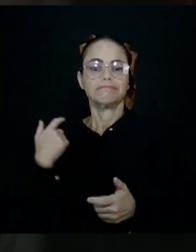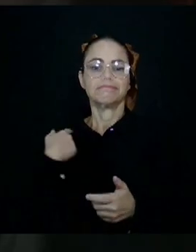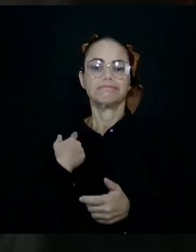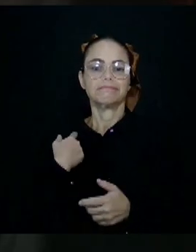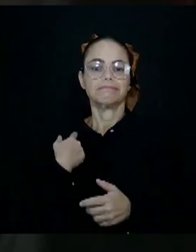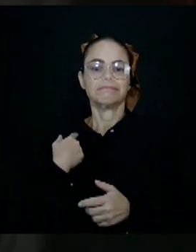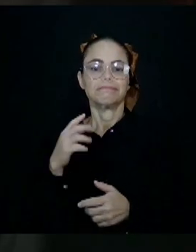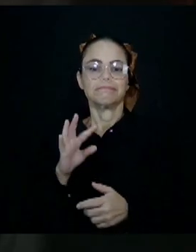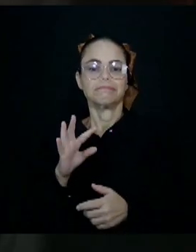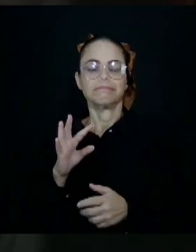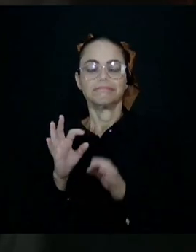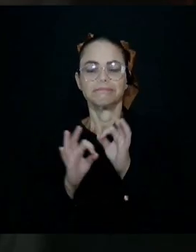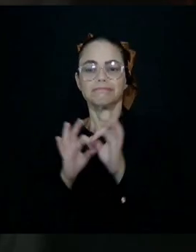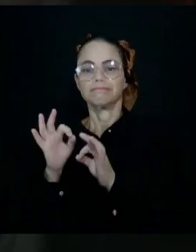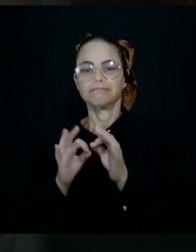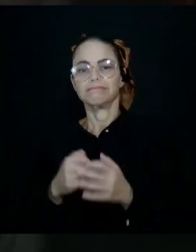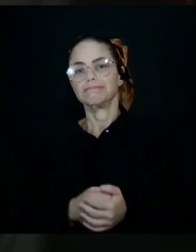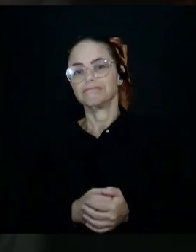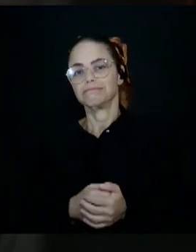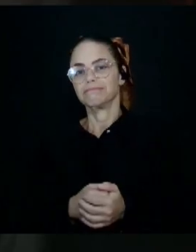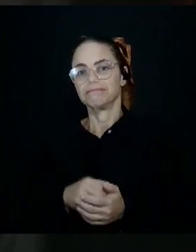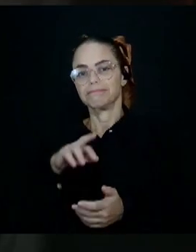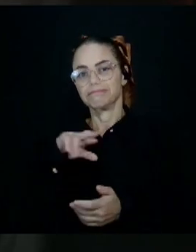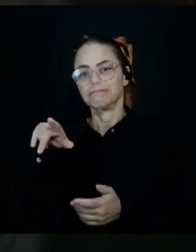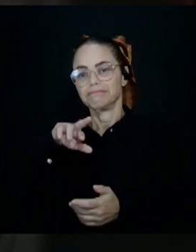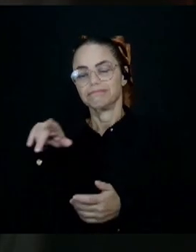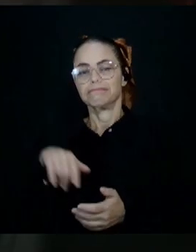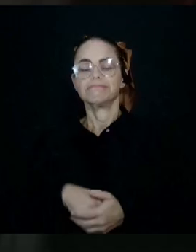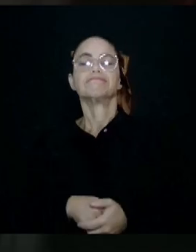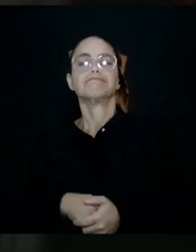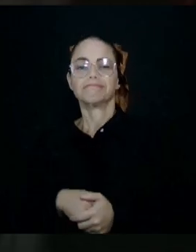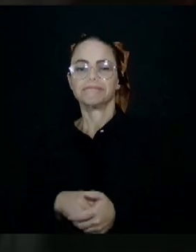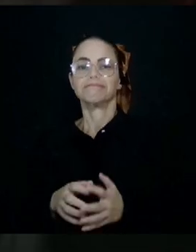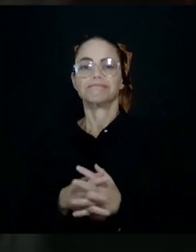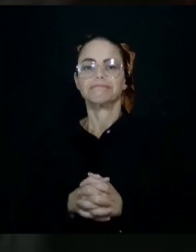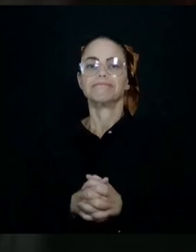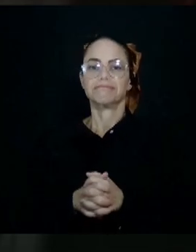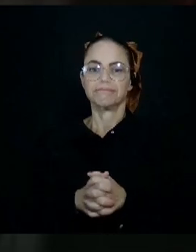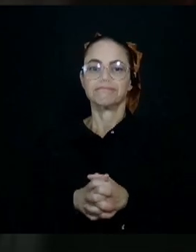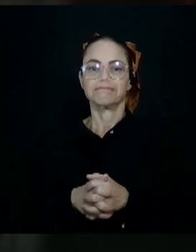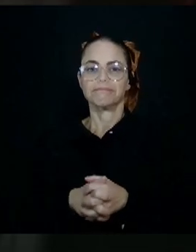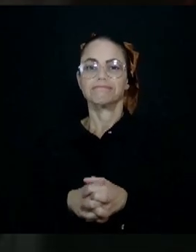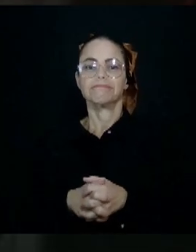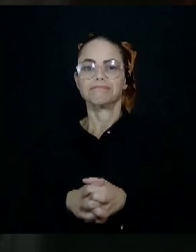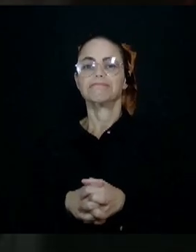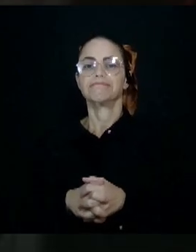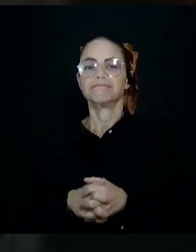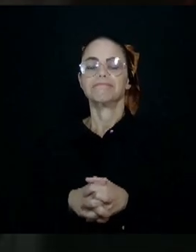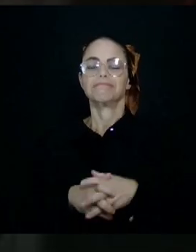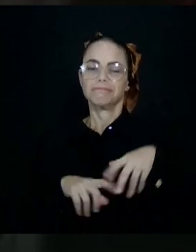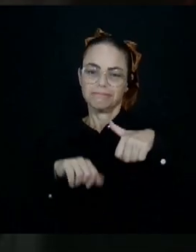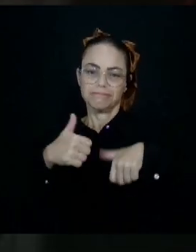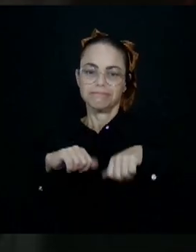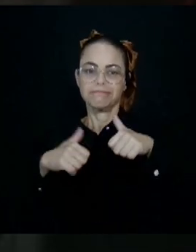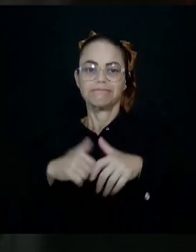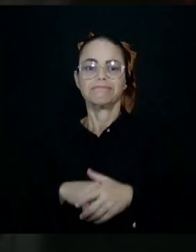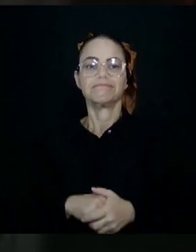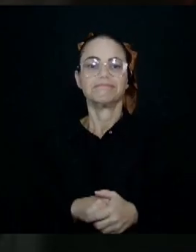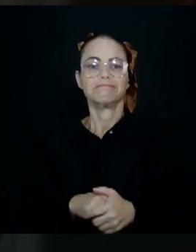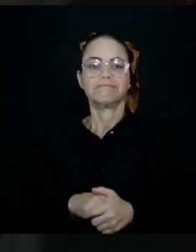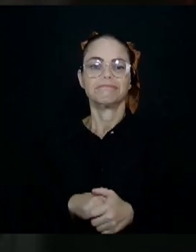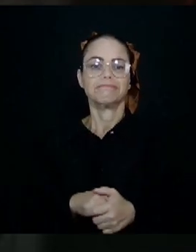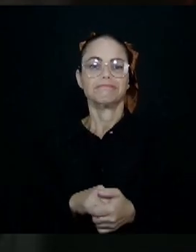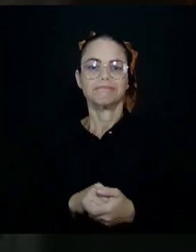que faz toda a diferença, né? E aí a gente precisa fazer uma análise sobre isso e tirar